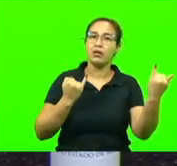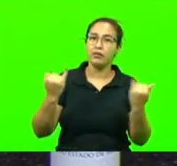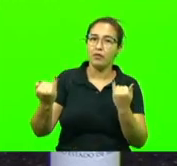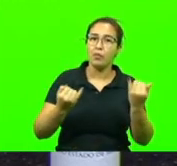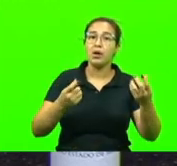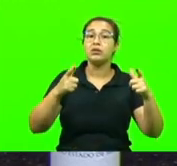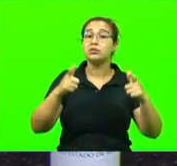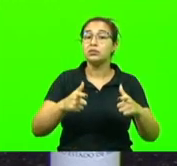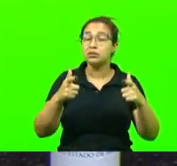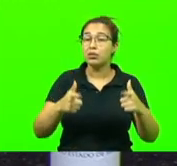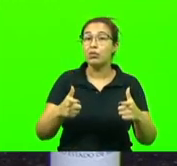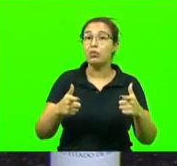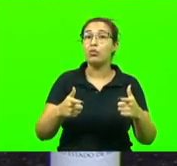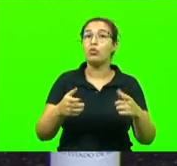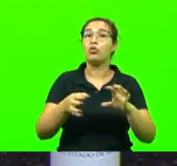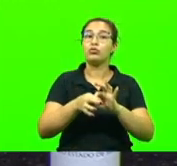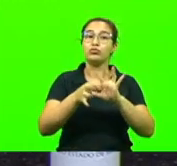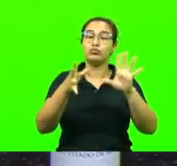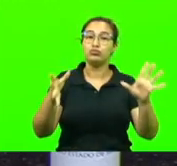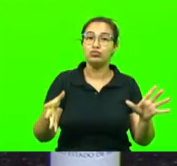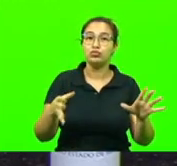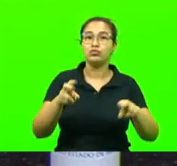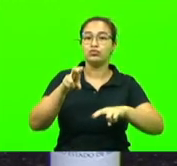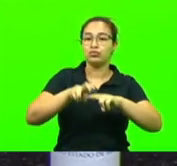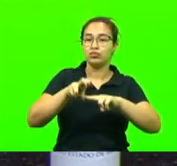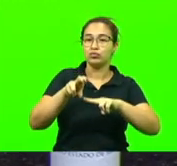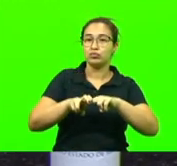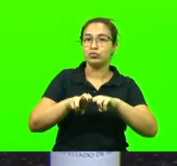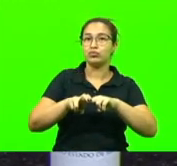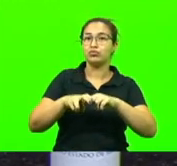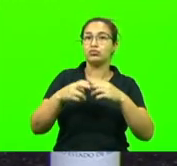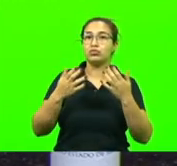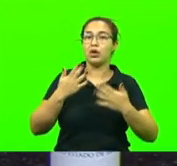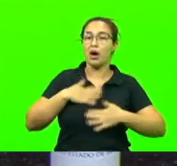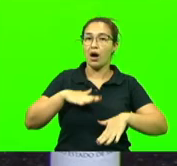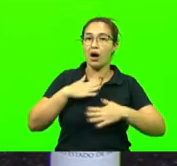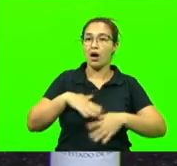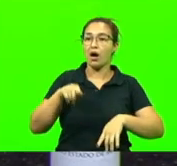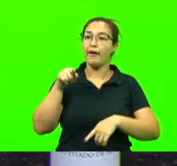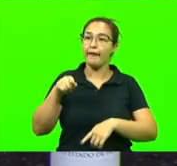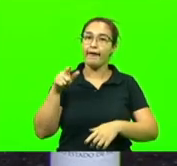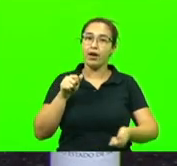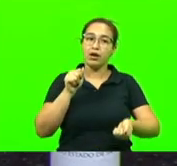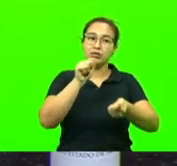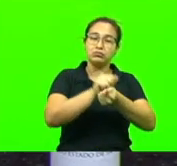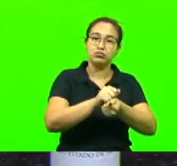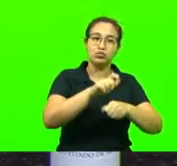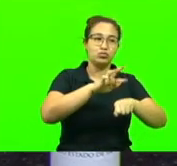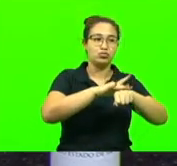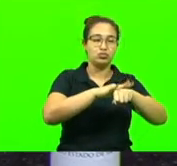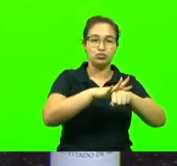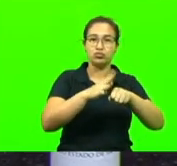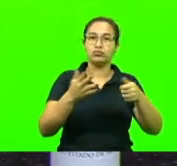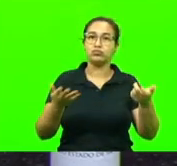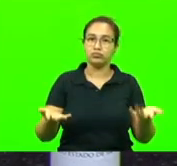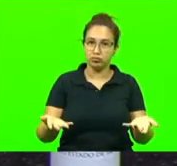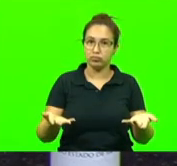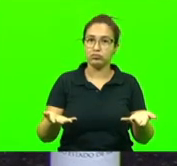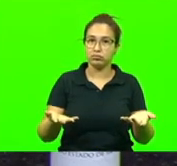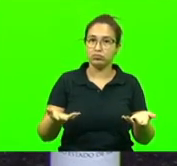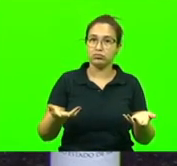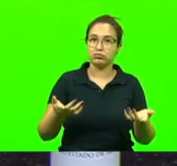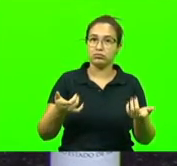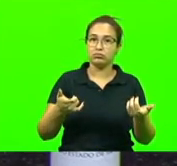informações acerca da disponibilidade das poltronas de descanso para acompanhantes de pacientes internados nos quartos do